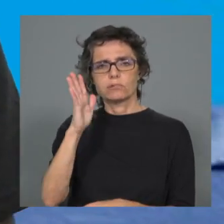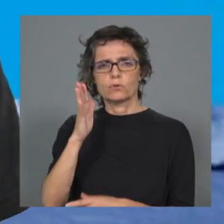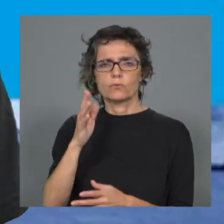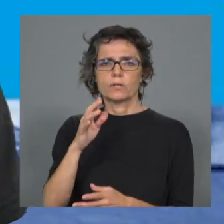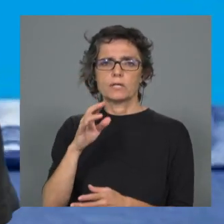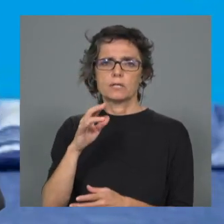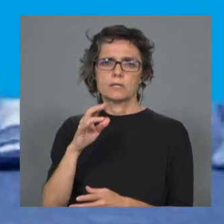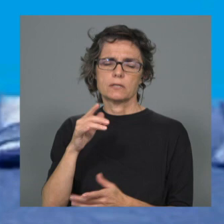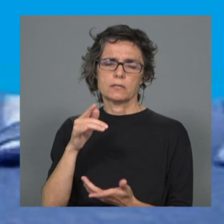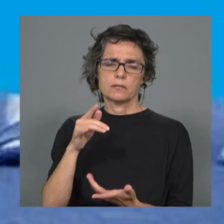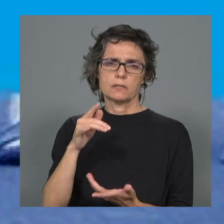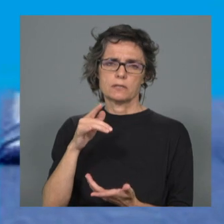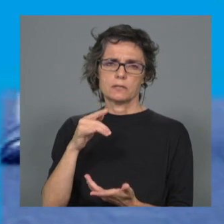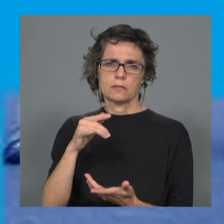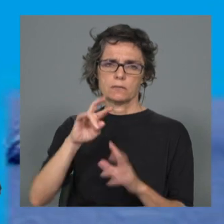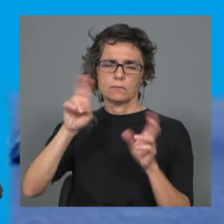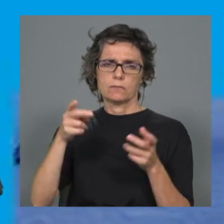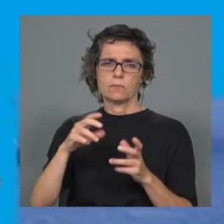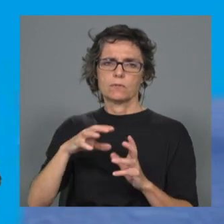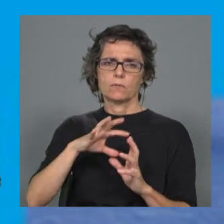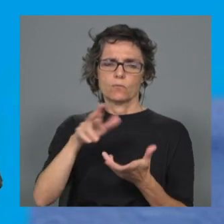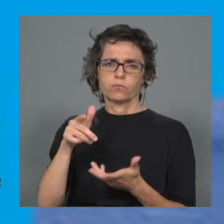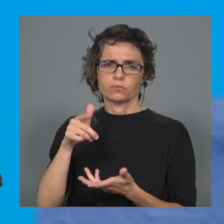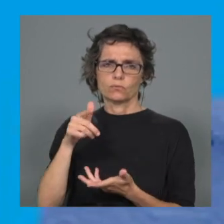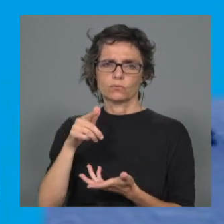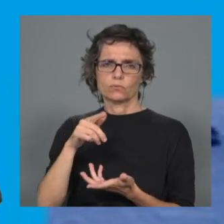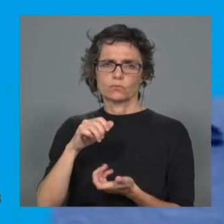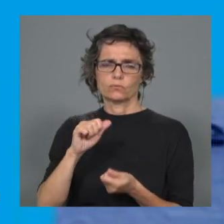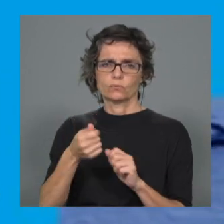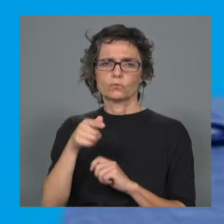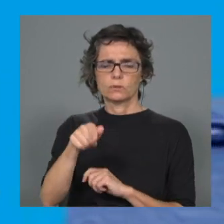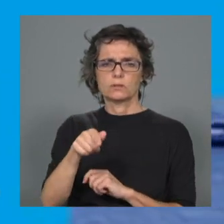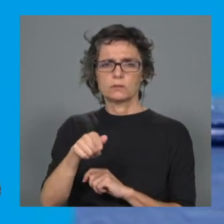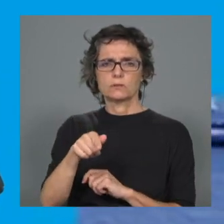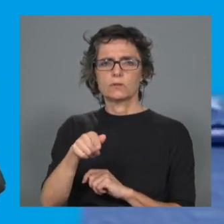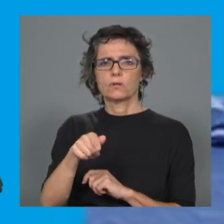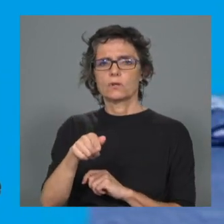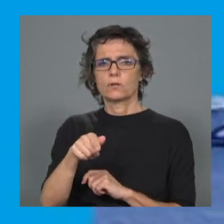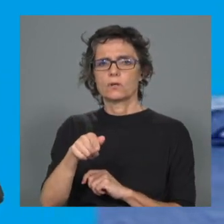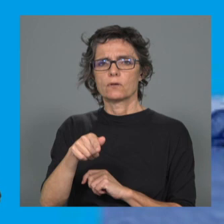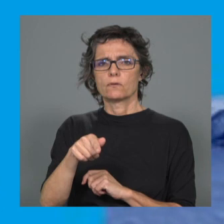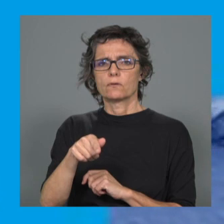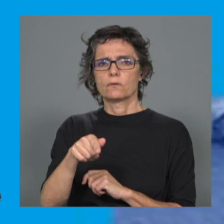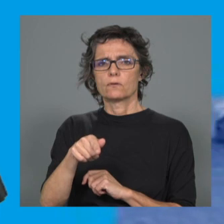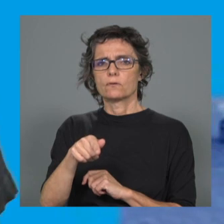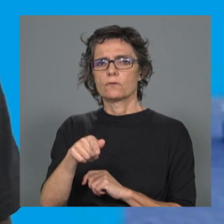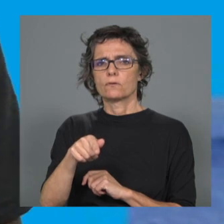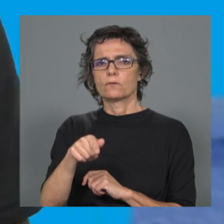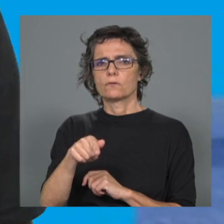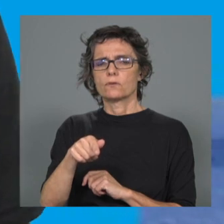e todo o processo que levamos ao longo do período de formação, de